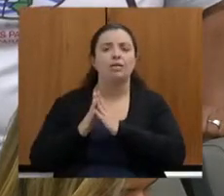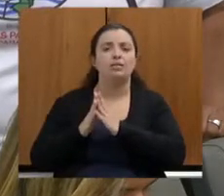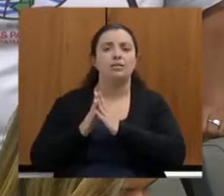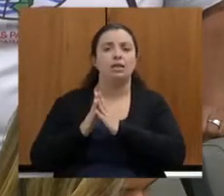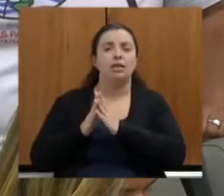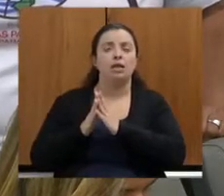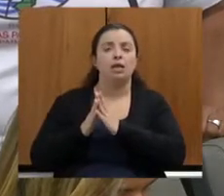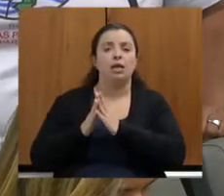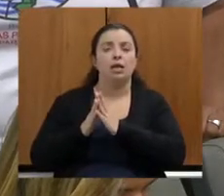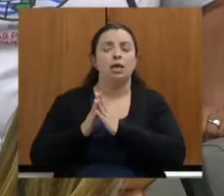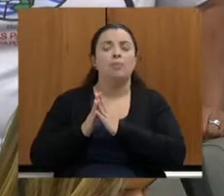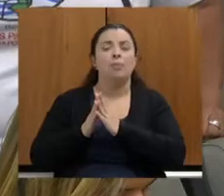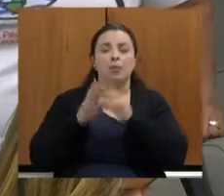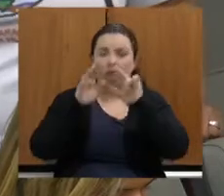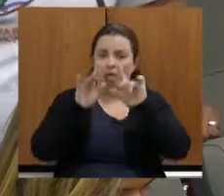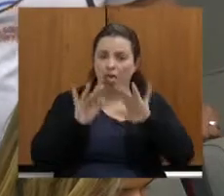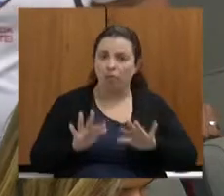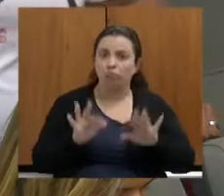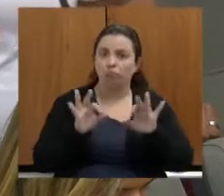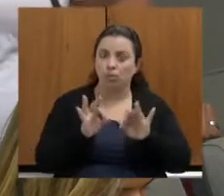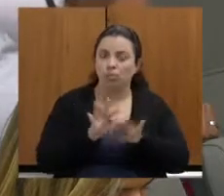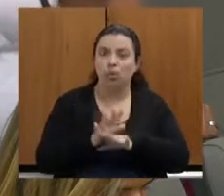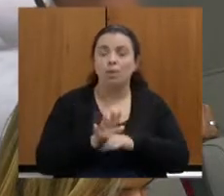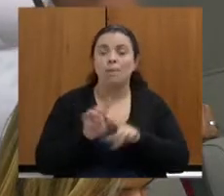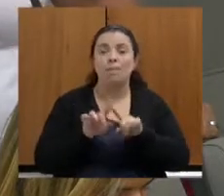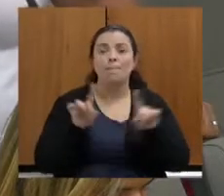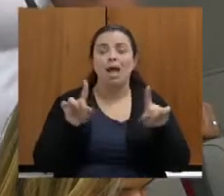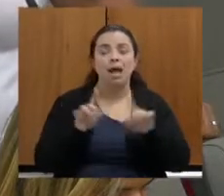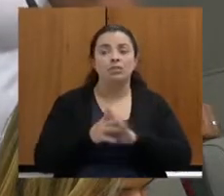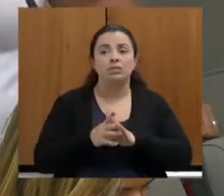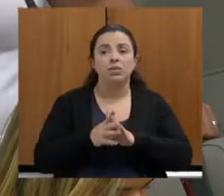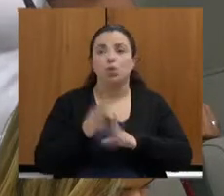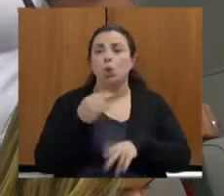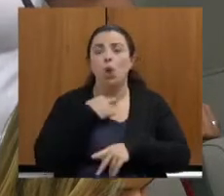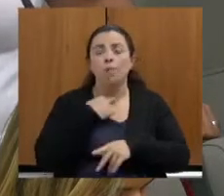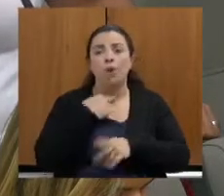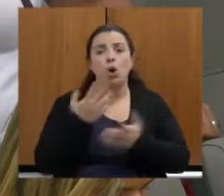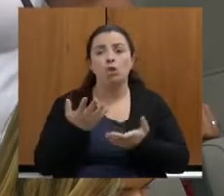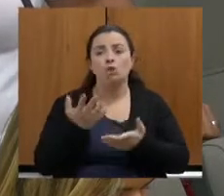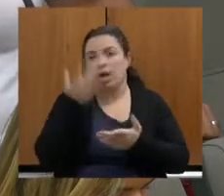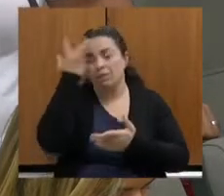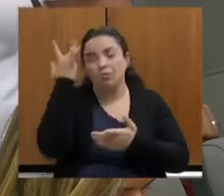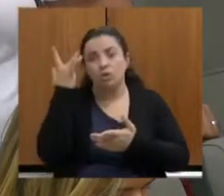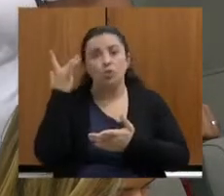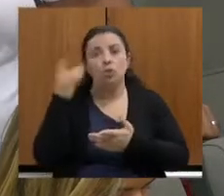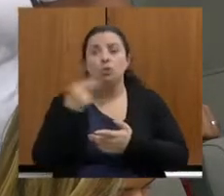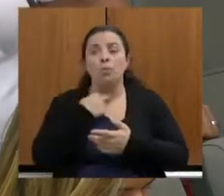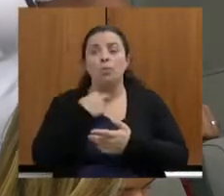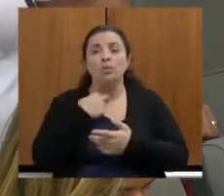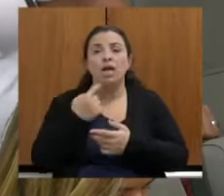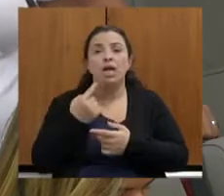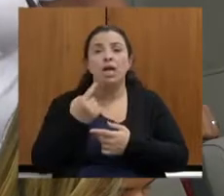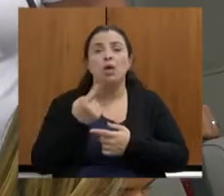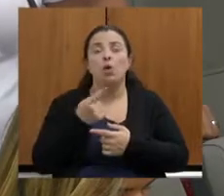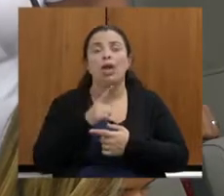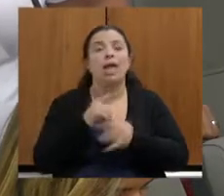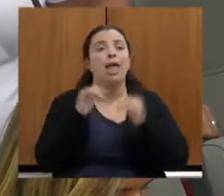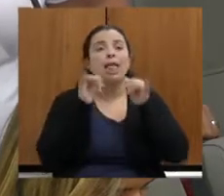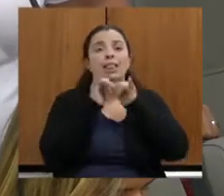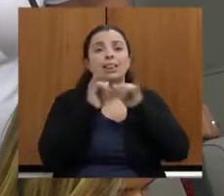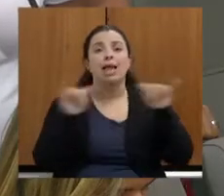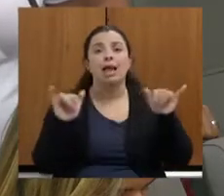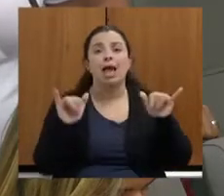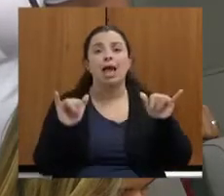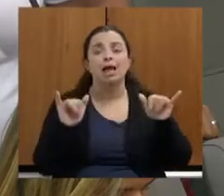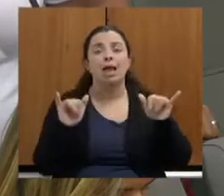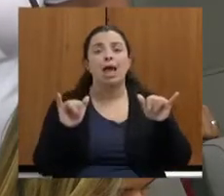cadastro e E aí foi impedido não teve condição das pessoas fazer ali declarar tudo